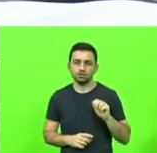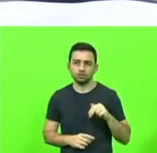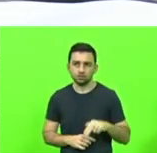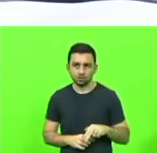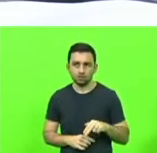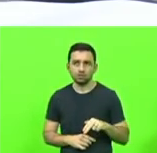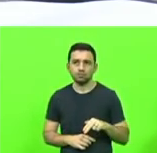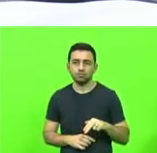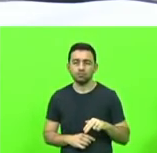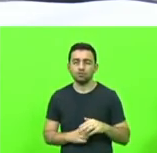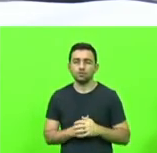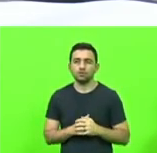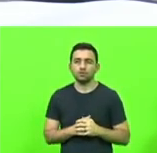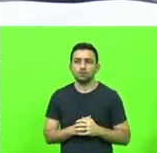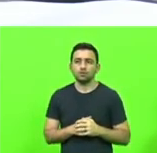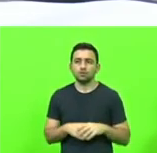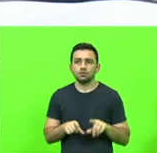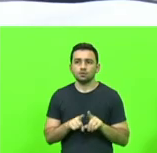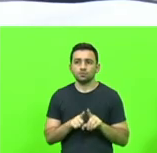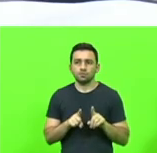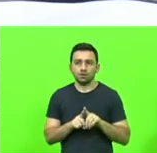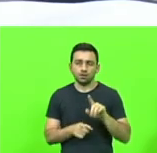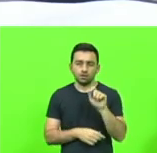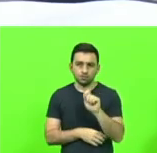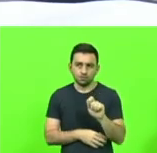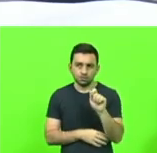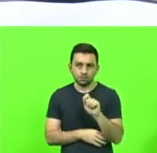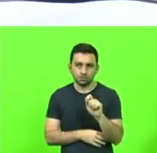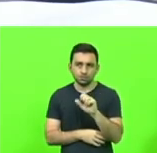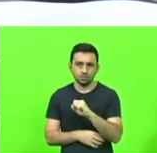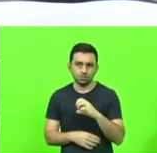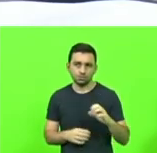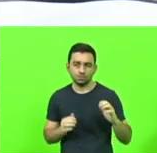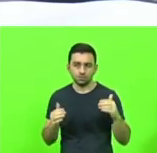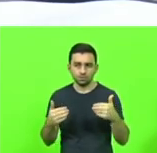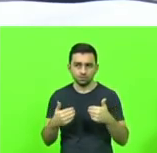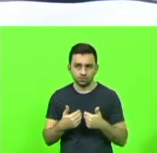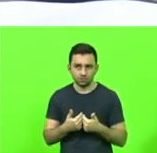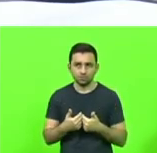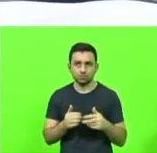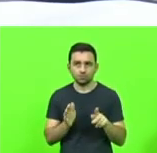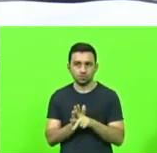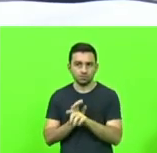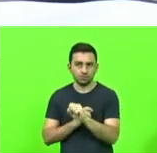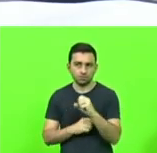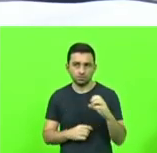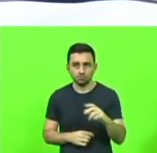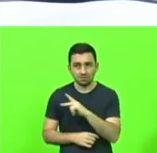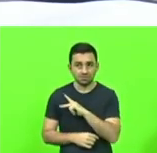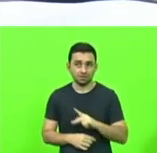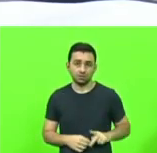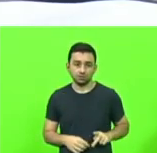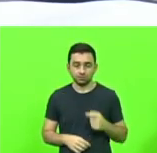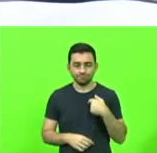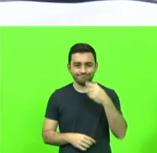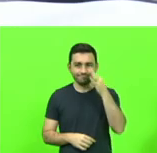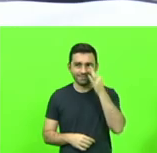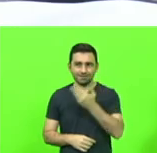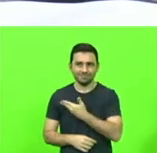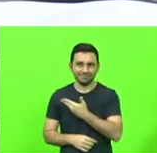Baumer, a Associação Catarinense de Autismo, ASCA, de Santa Catarina, presidente que eu vejo, nossa amiga